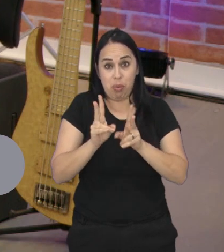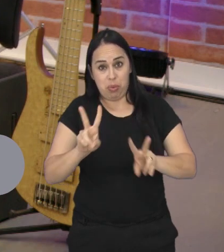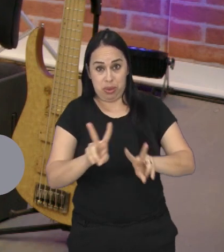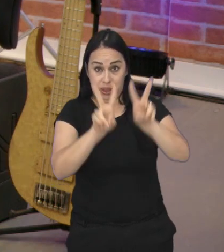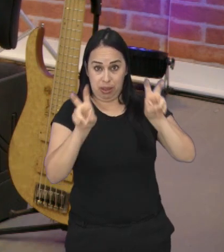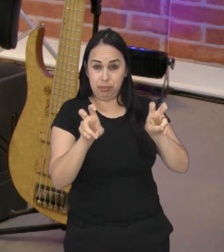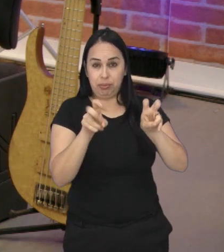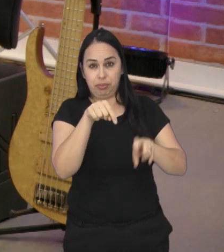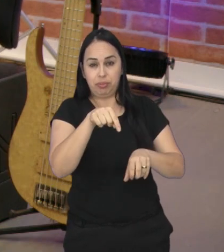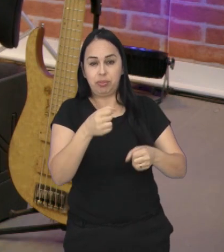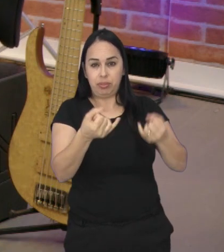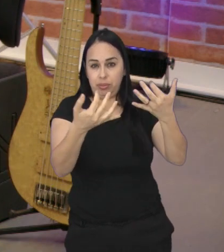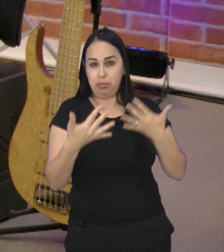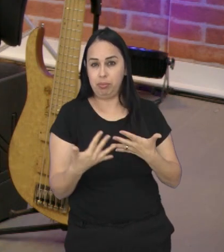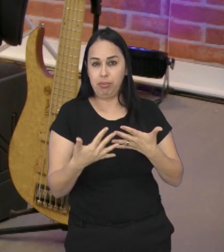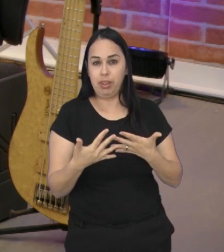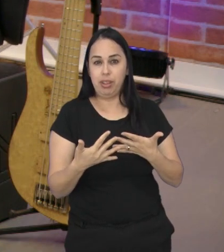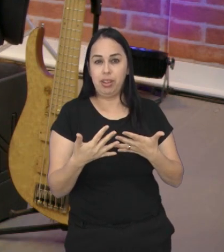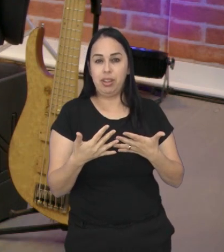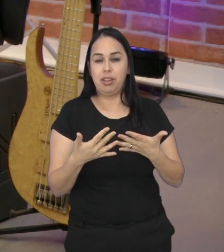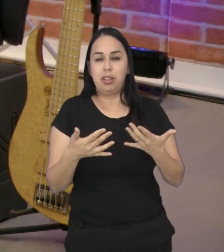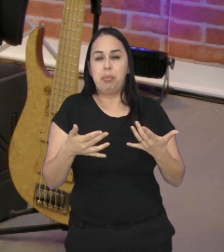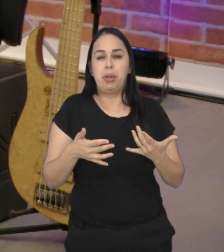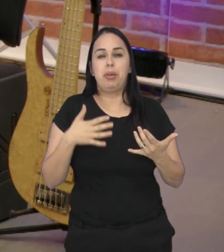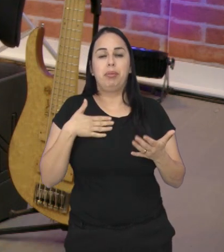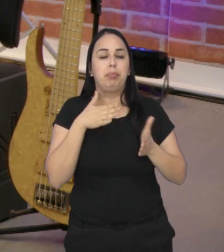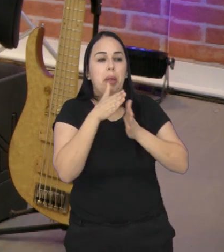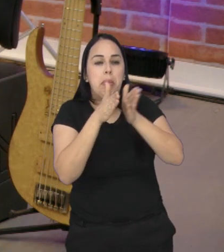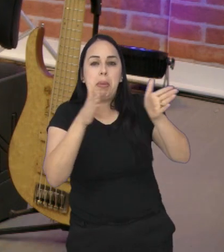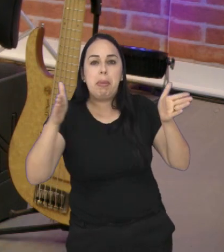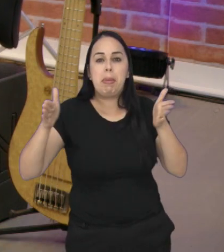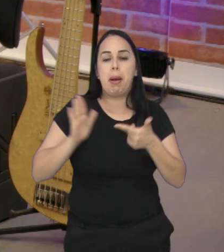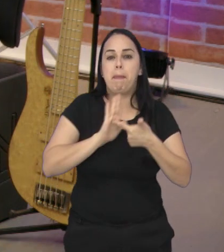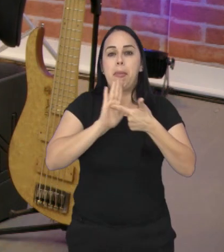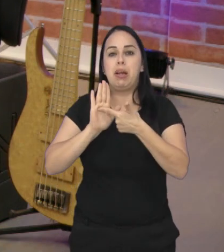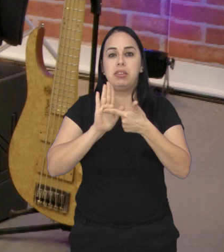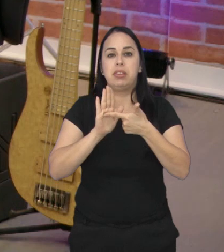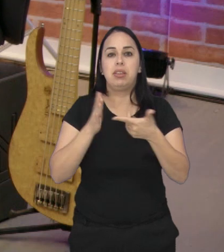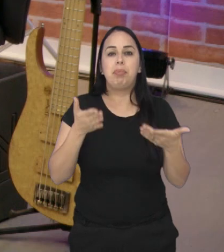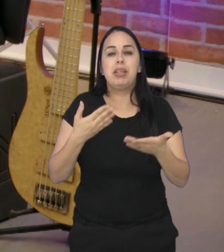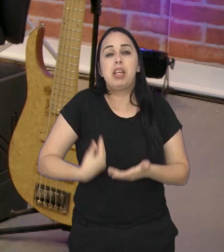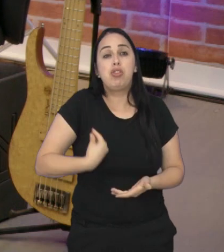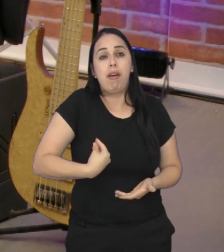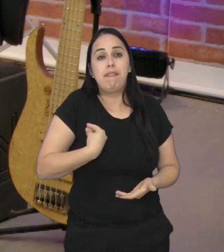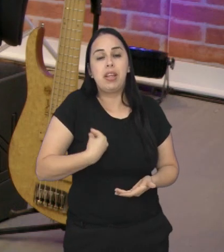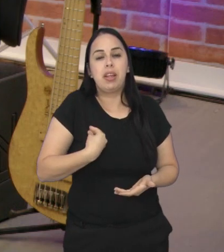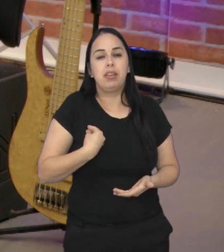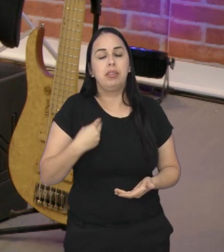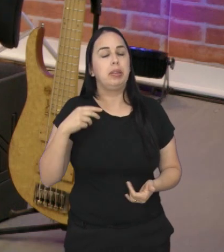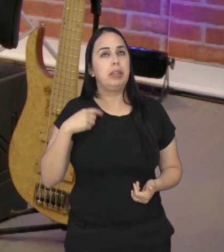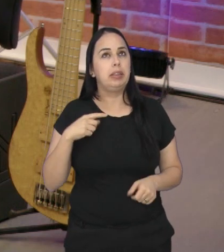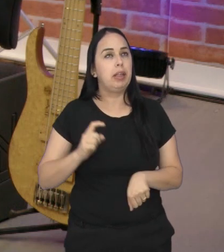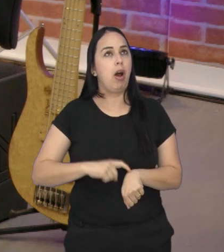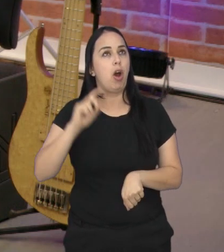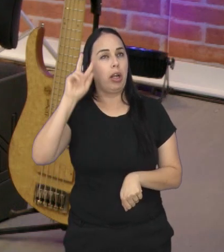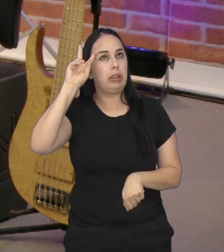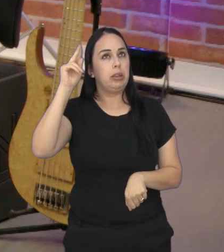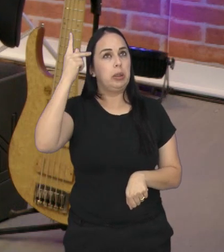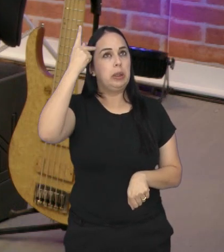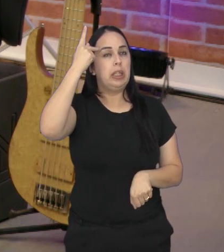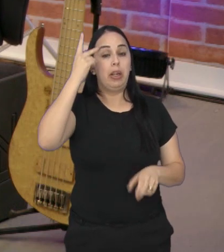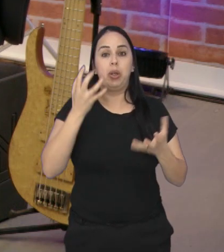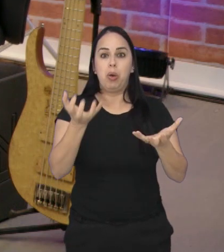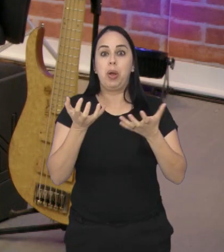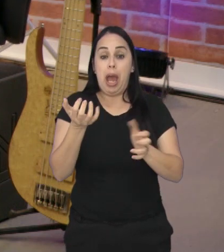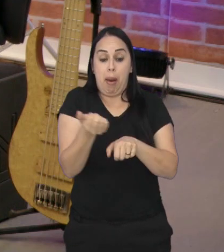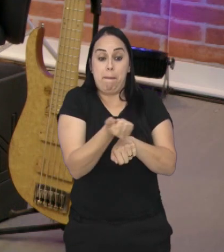assunto, você falando sobre seu som chegar, enfim, eu queria saber na sua vida, quando você virou uma chave falando assim, putz, mano, é isso que eu quero para minha